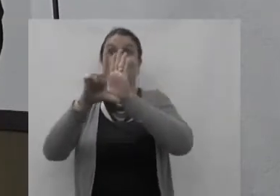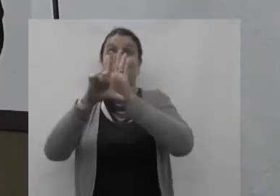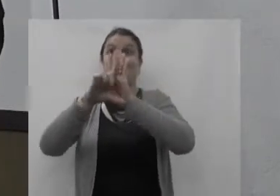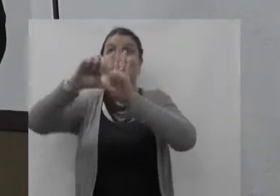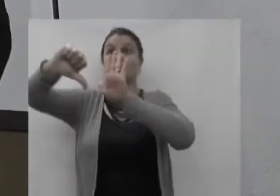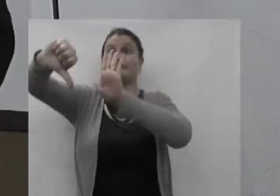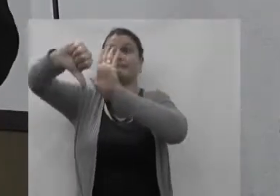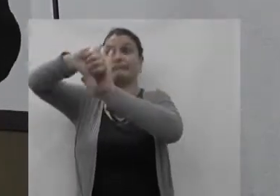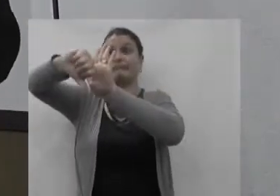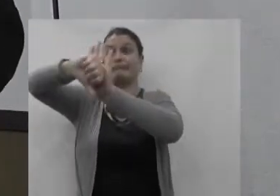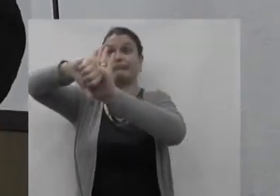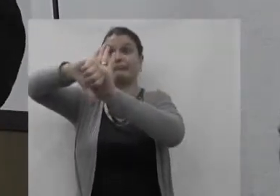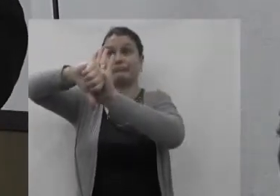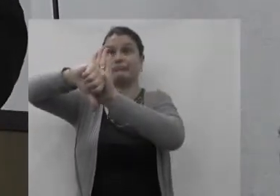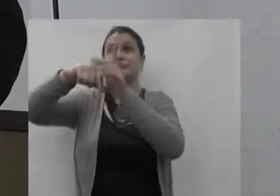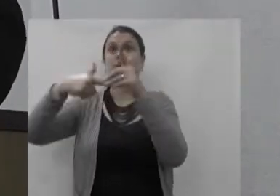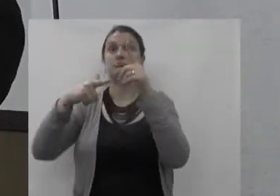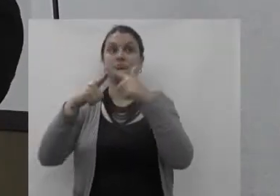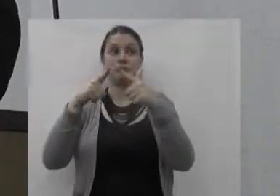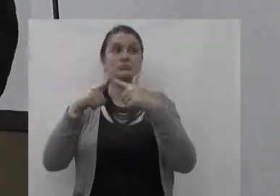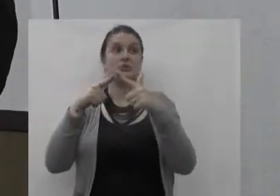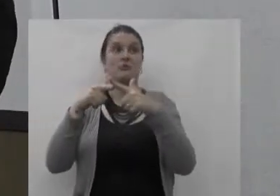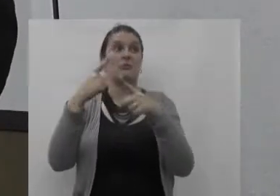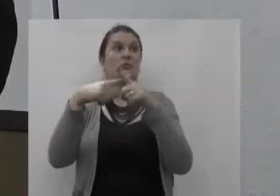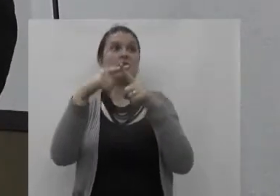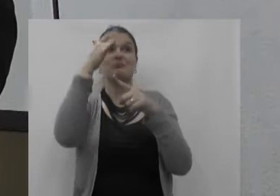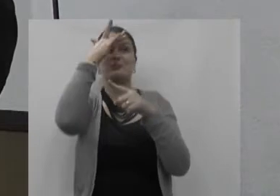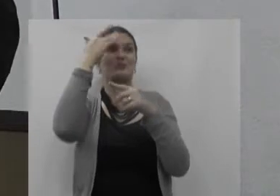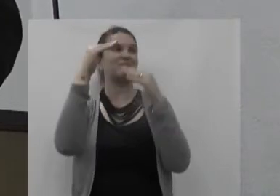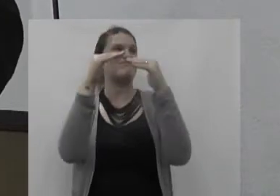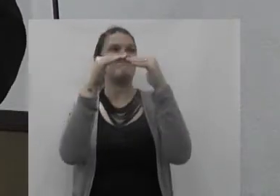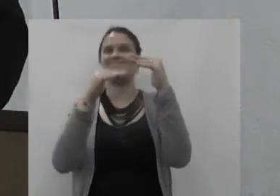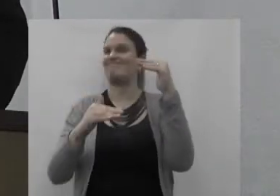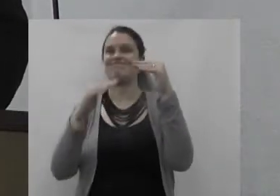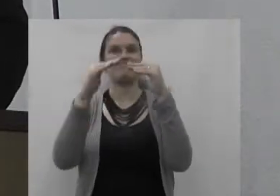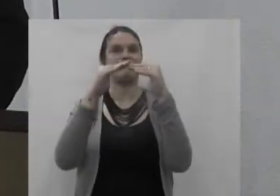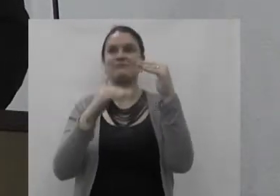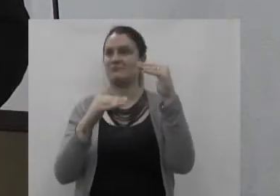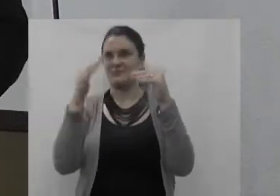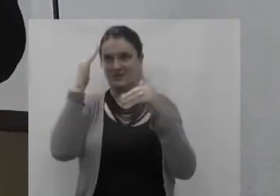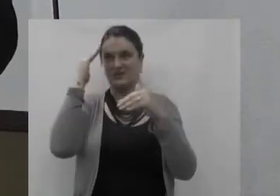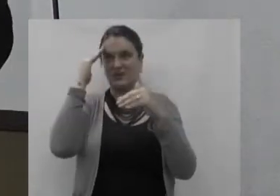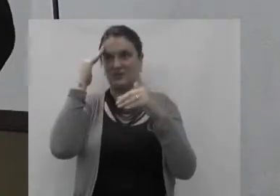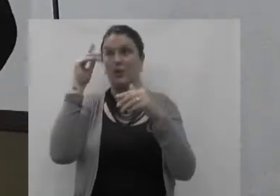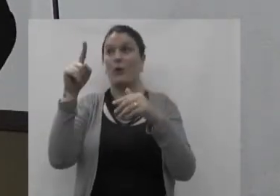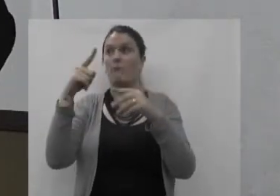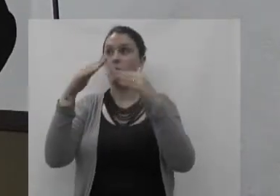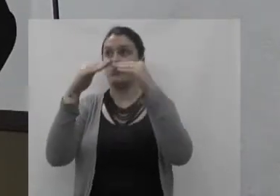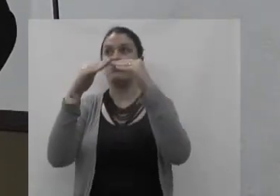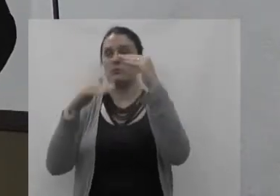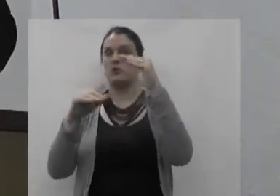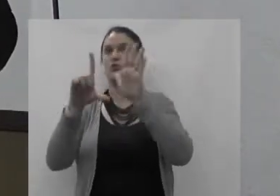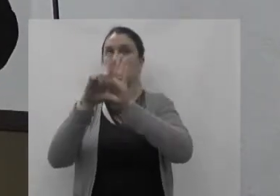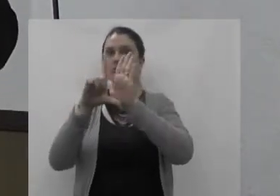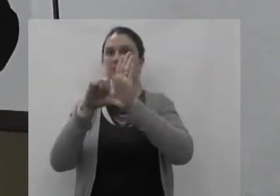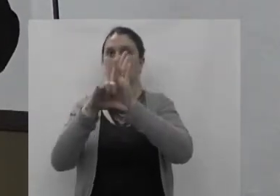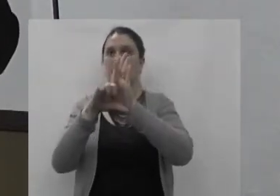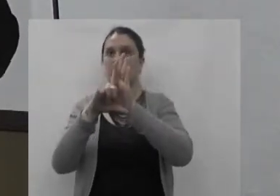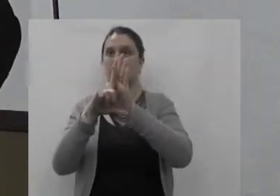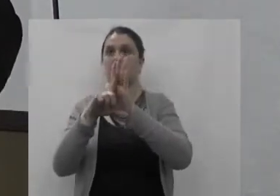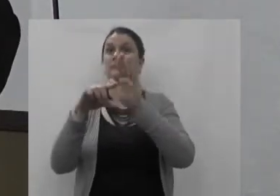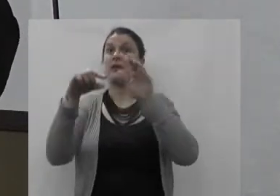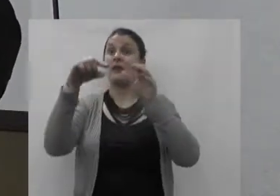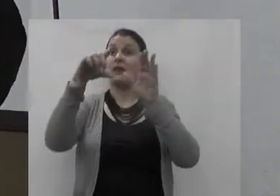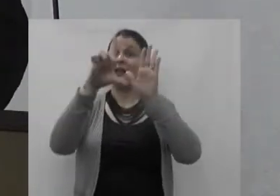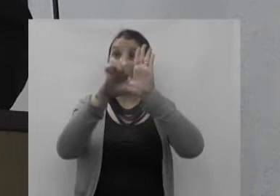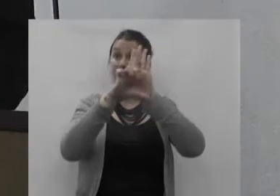vítima acabou ali não concordando com alguma coisa dele nesse sentido. E esta lei também fala a